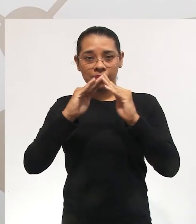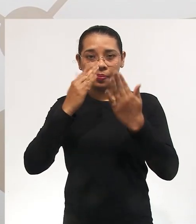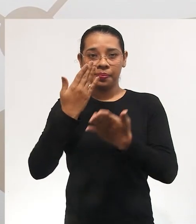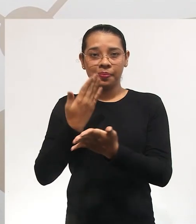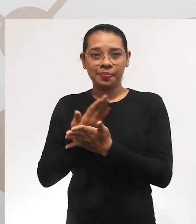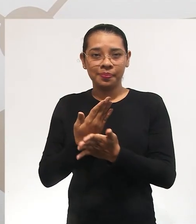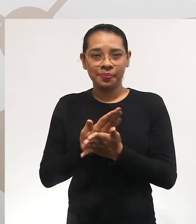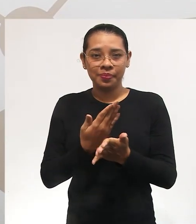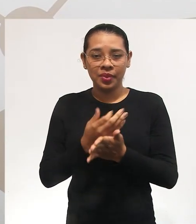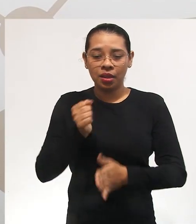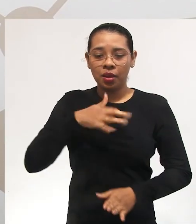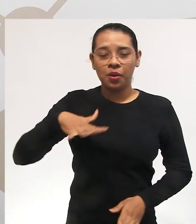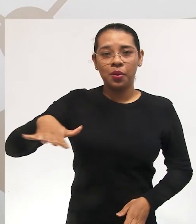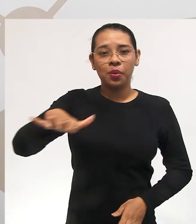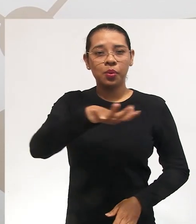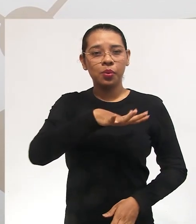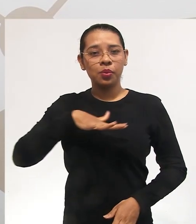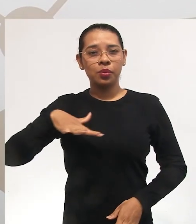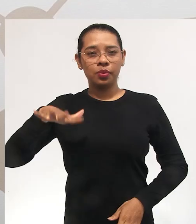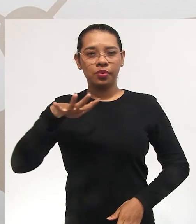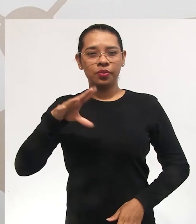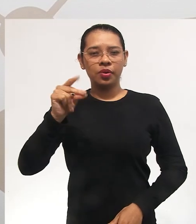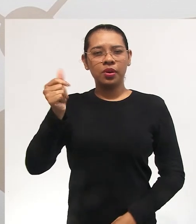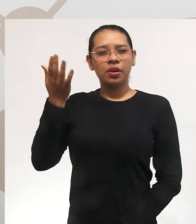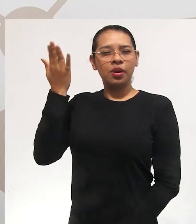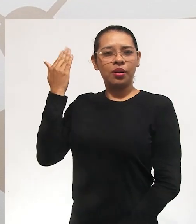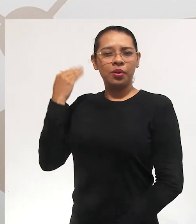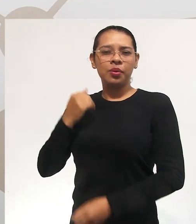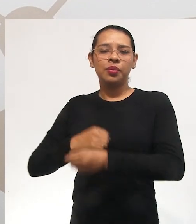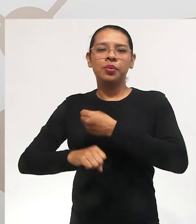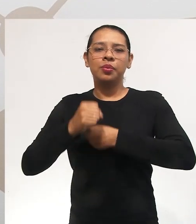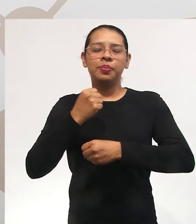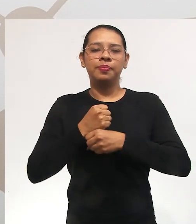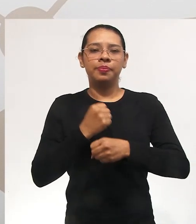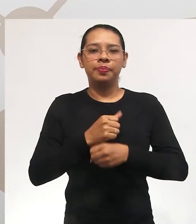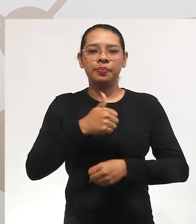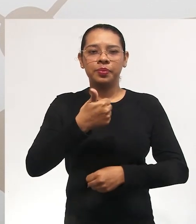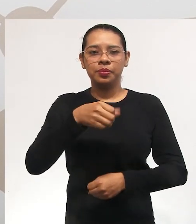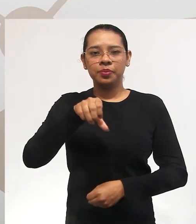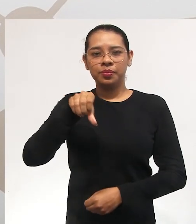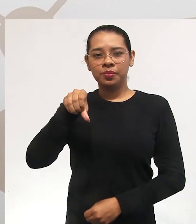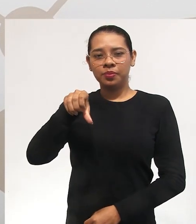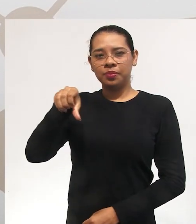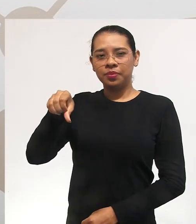parâmetros curriculares nacionais, eles foram editados em 1997.